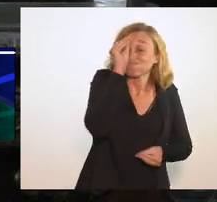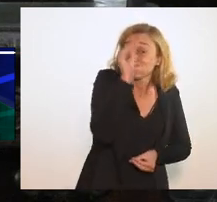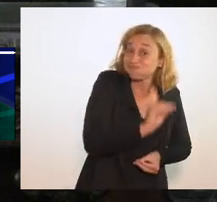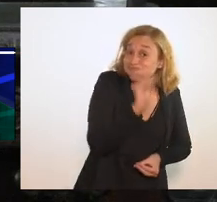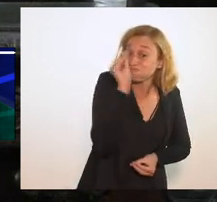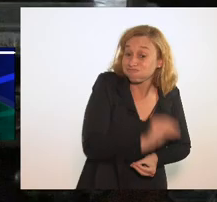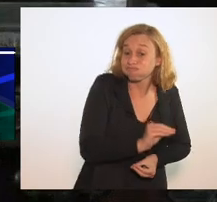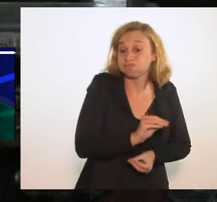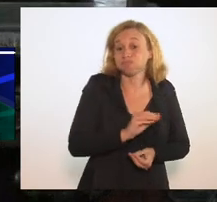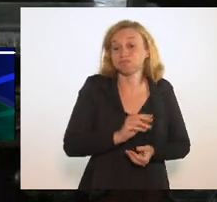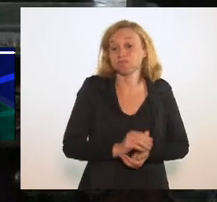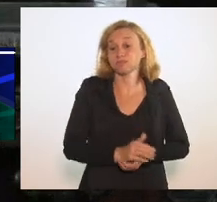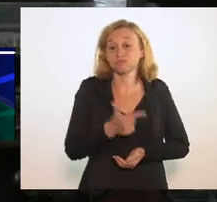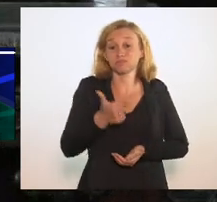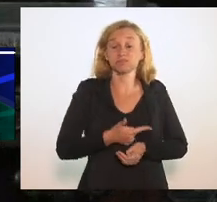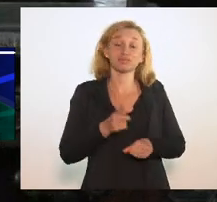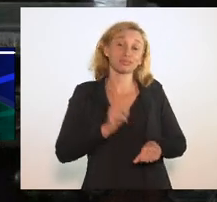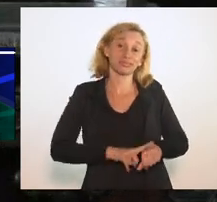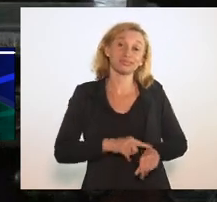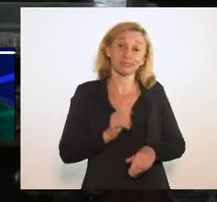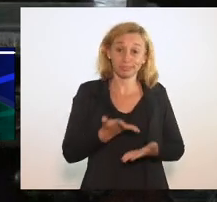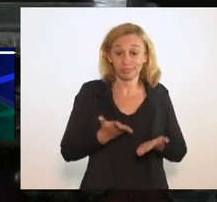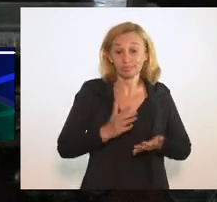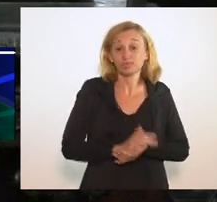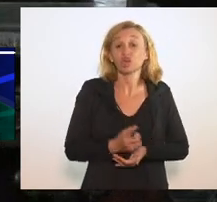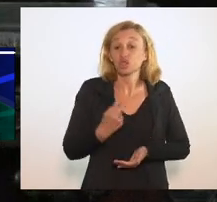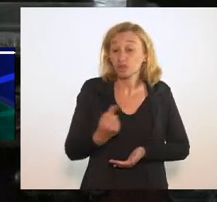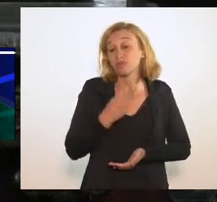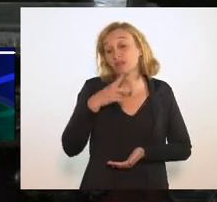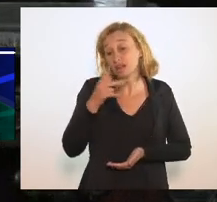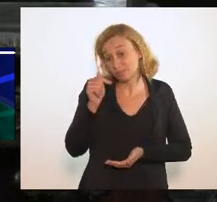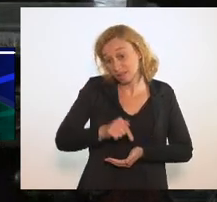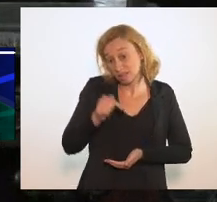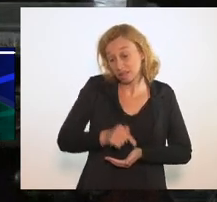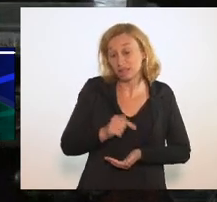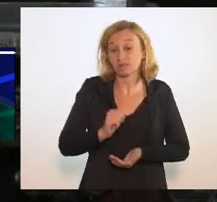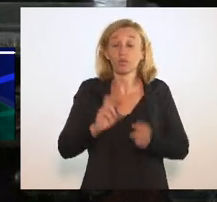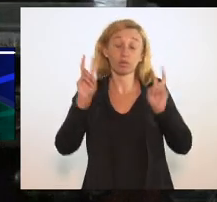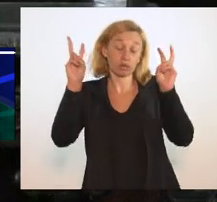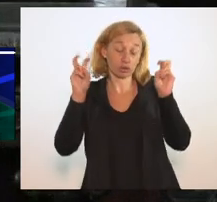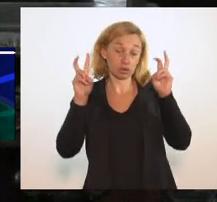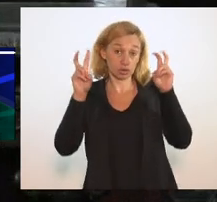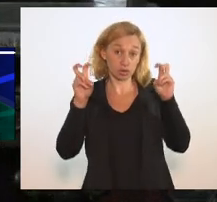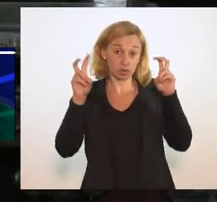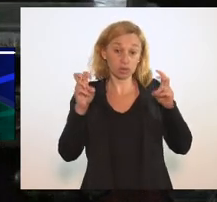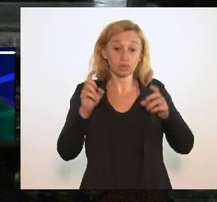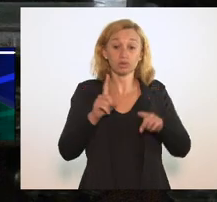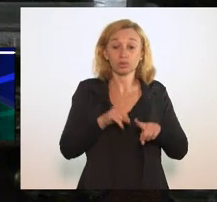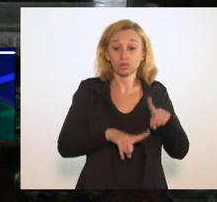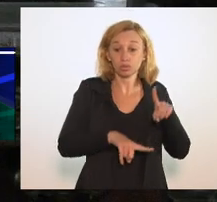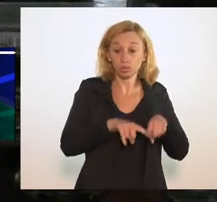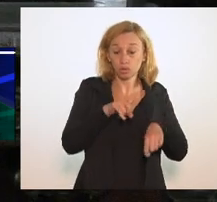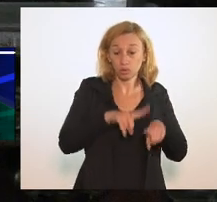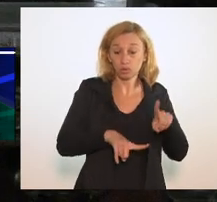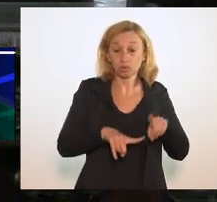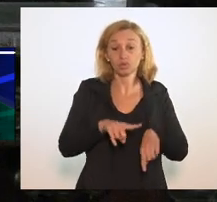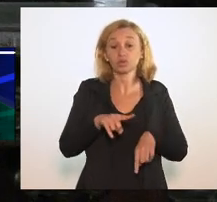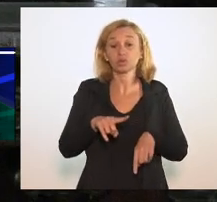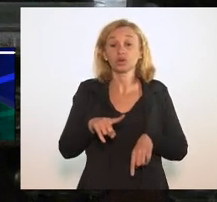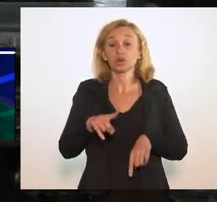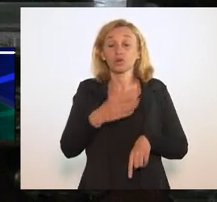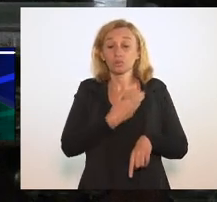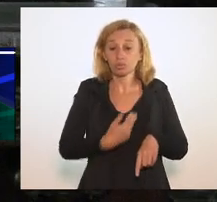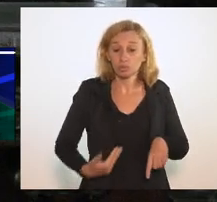menosprezados e colocados em segundo plano. Nós citamos aqui a questão dos equipamentos públicos de